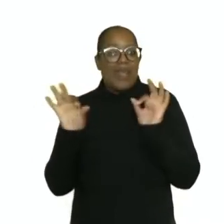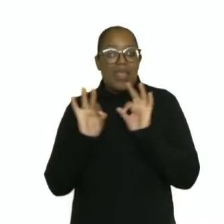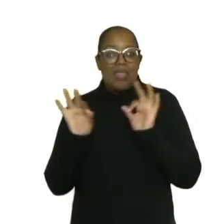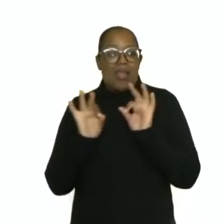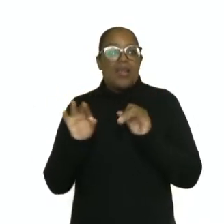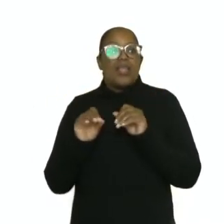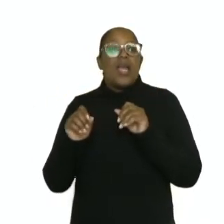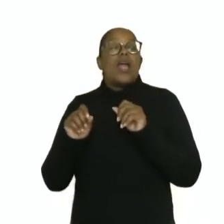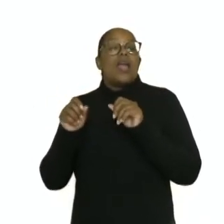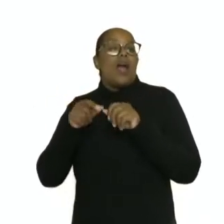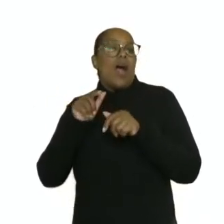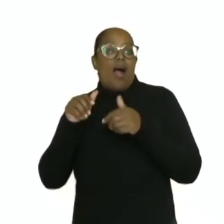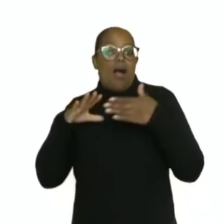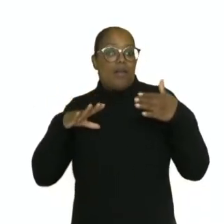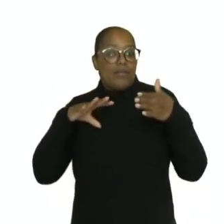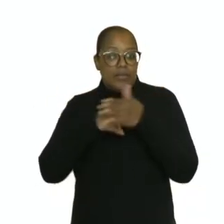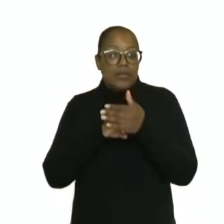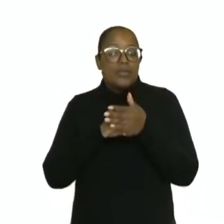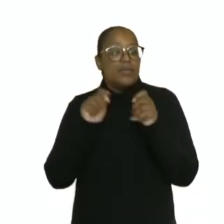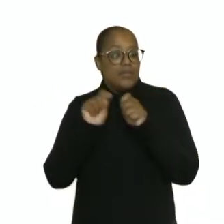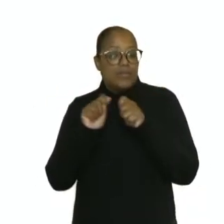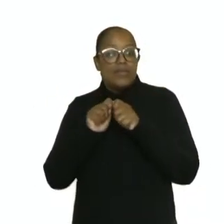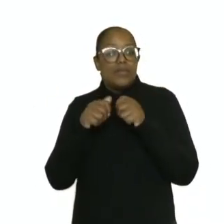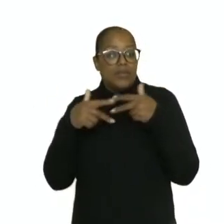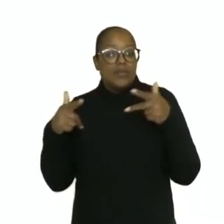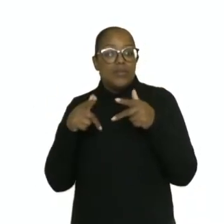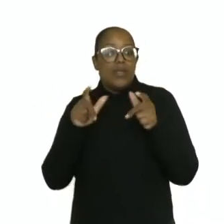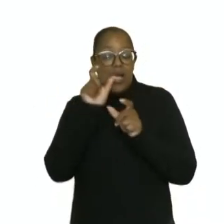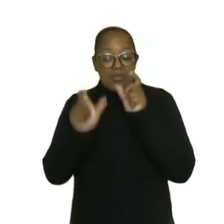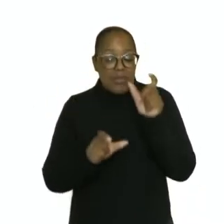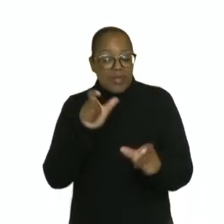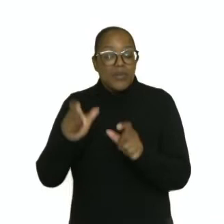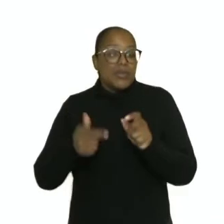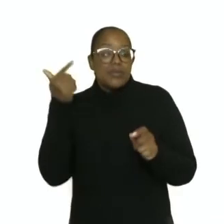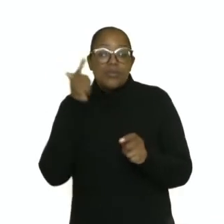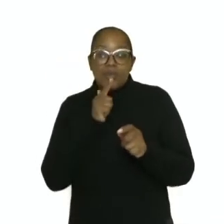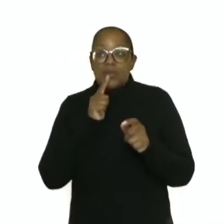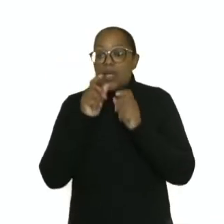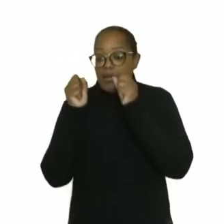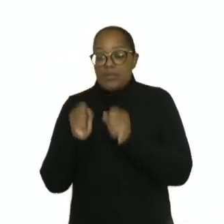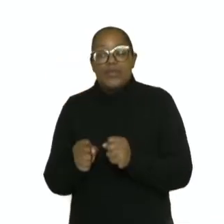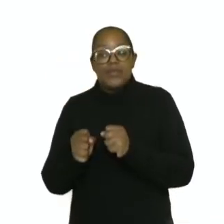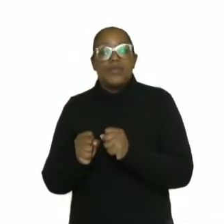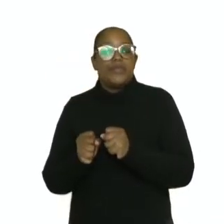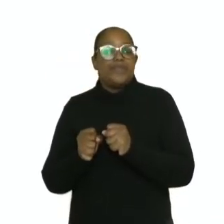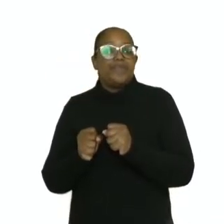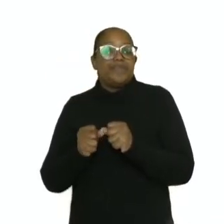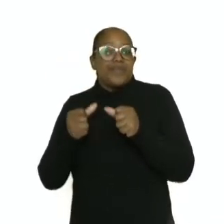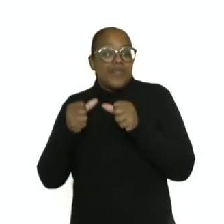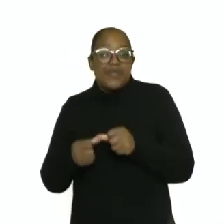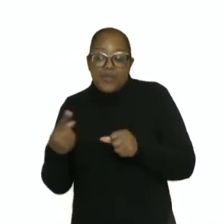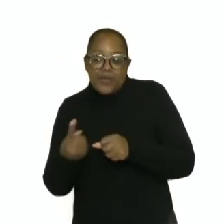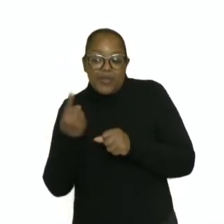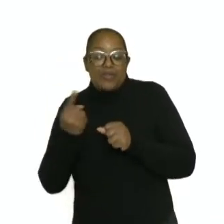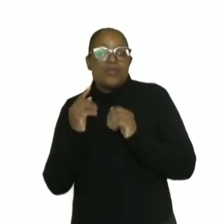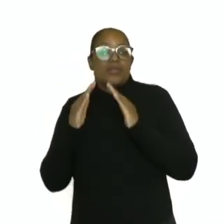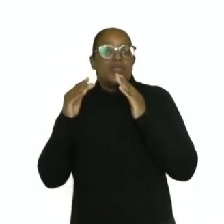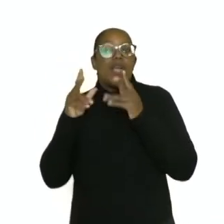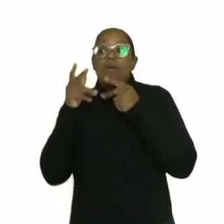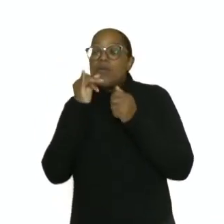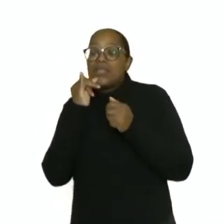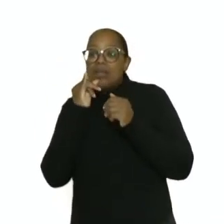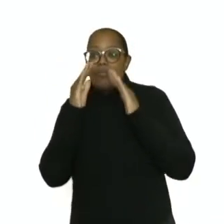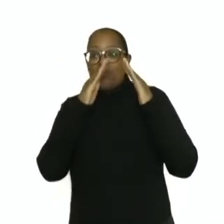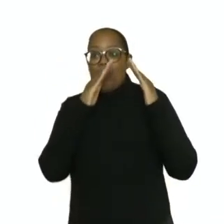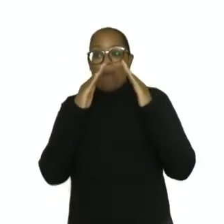violência opera, relacionada aos que não fazem parte das posições de poder. Então, temos mais uma imagem dessas clássicas